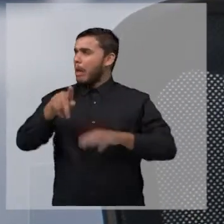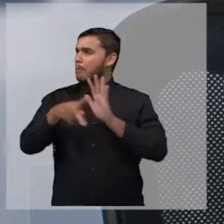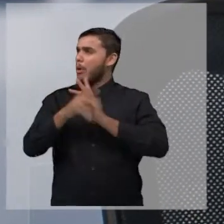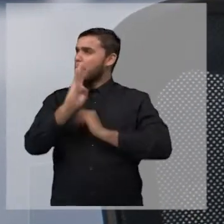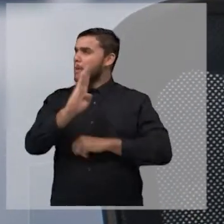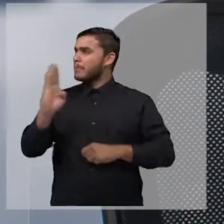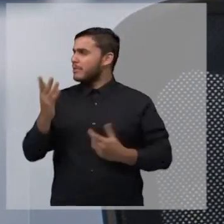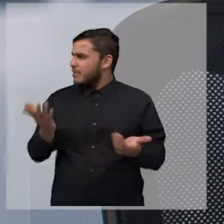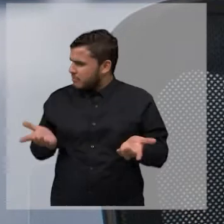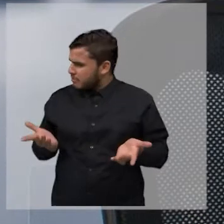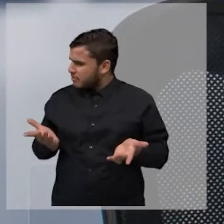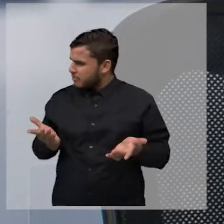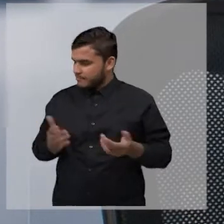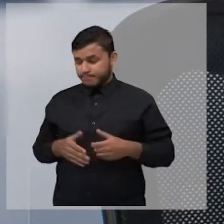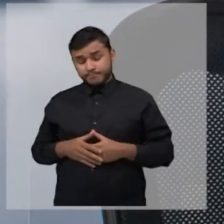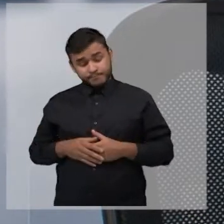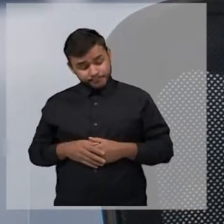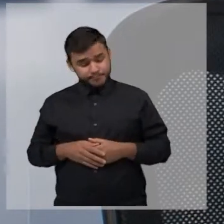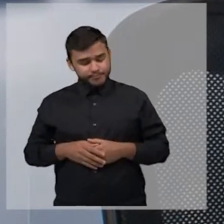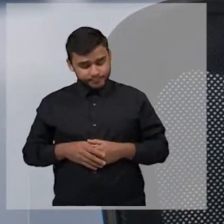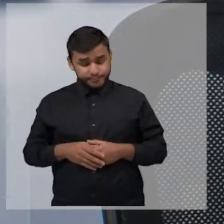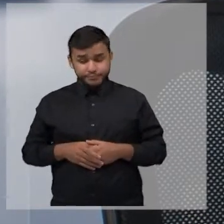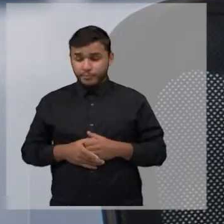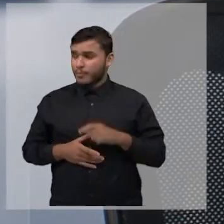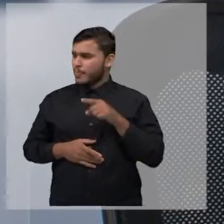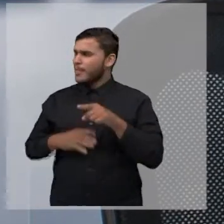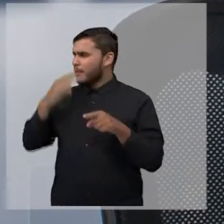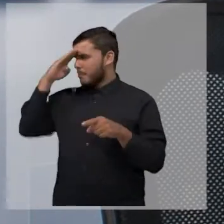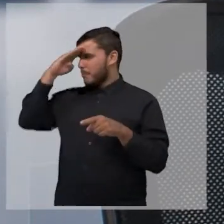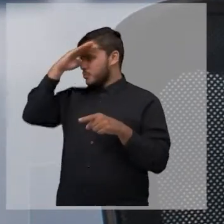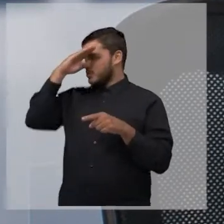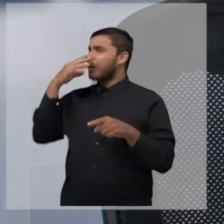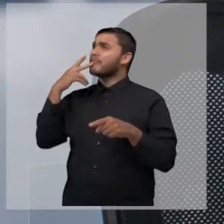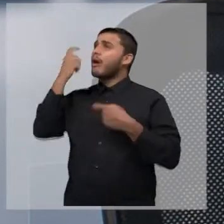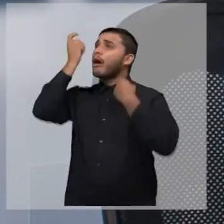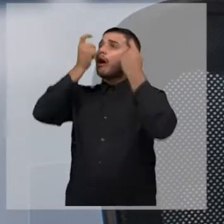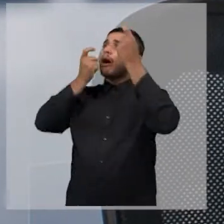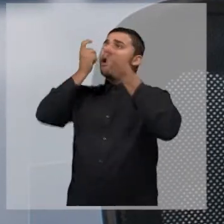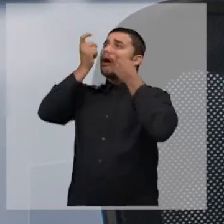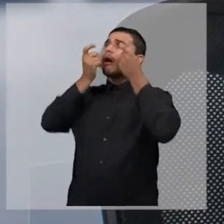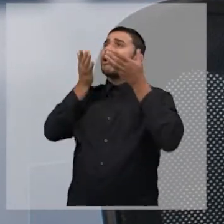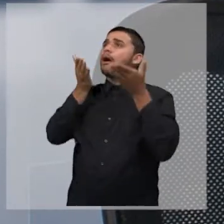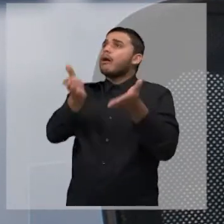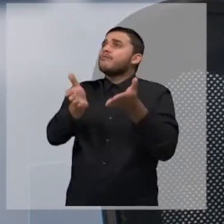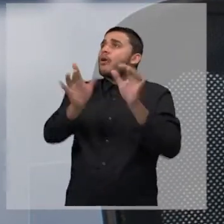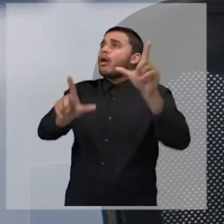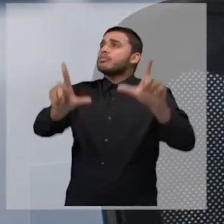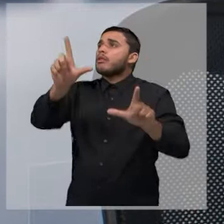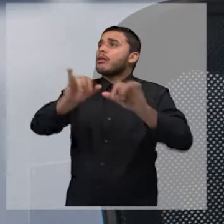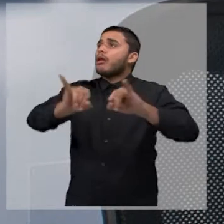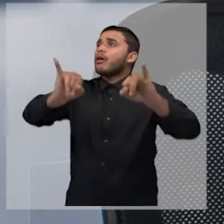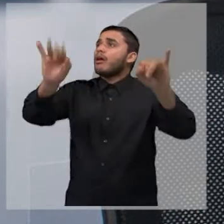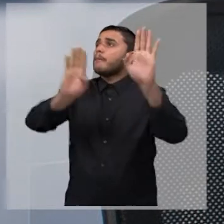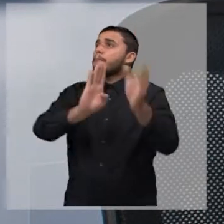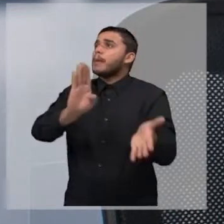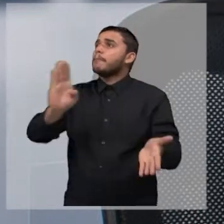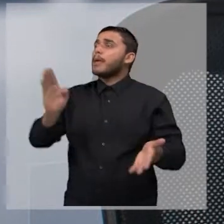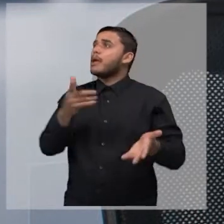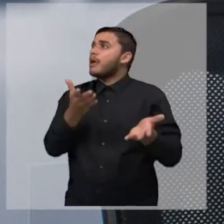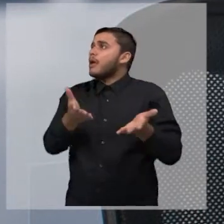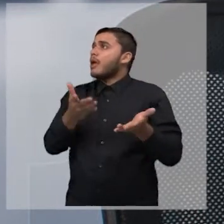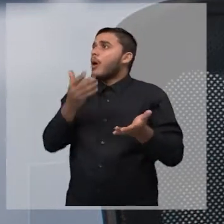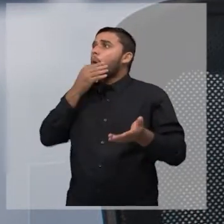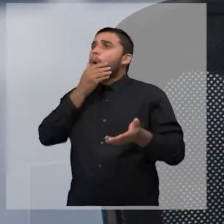se preocupa com determinadas questões micro, como essa publicidade do Banco do Brasil, o governador João Dória,